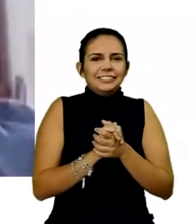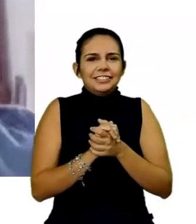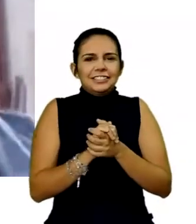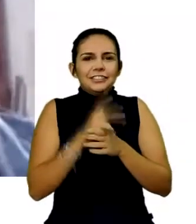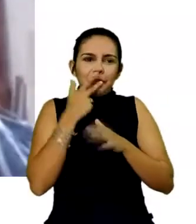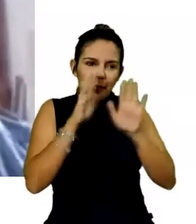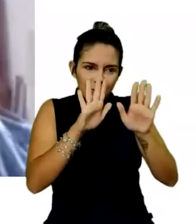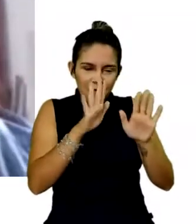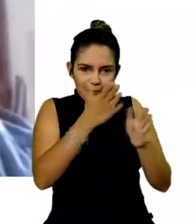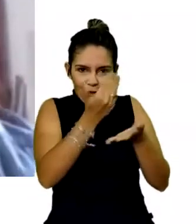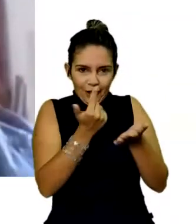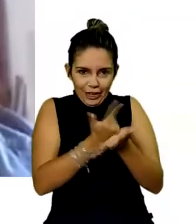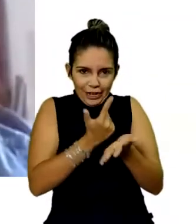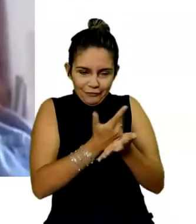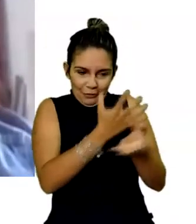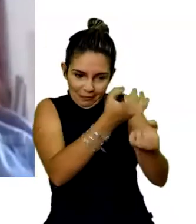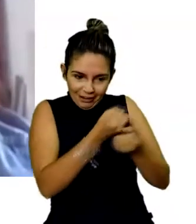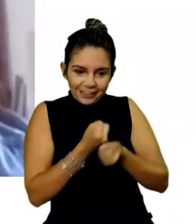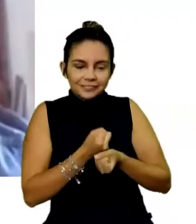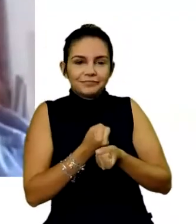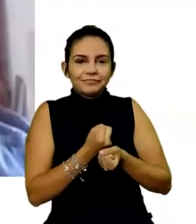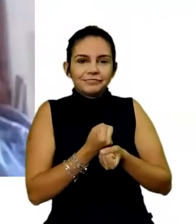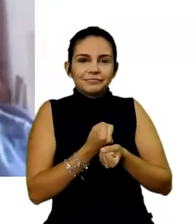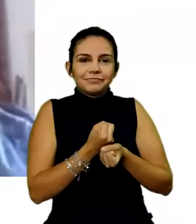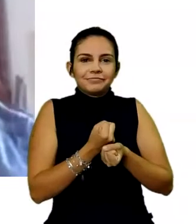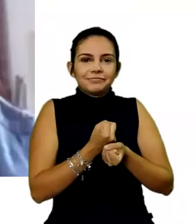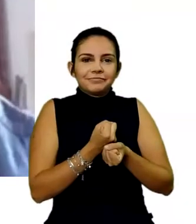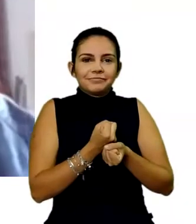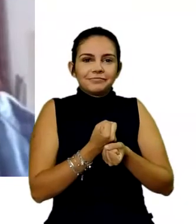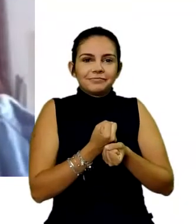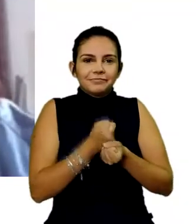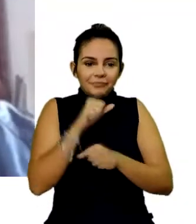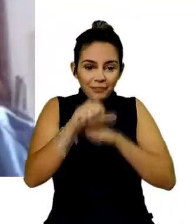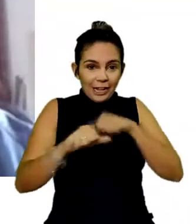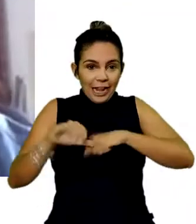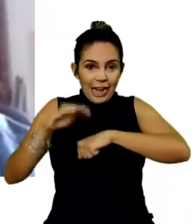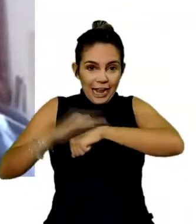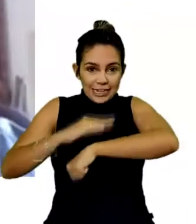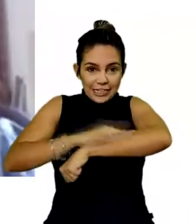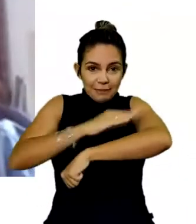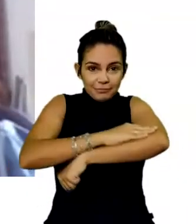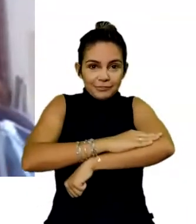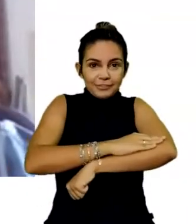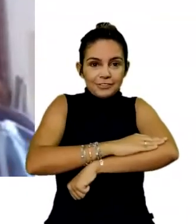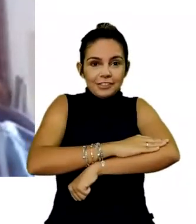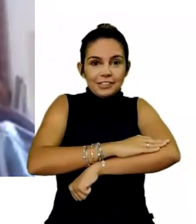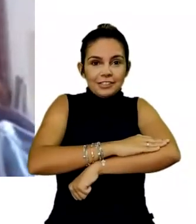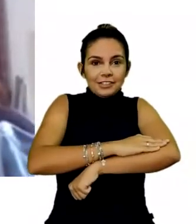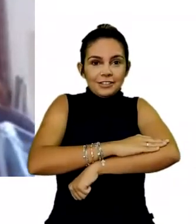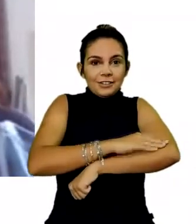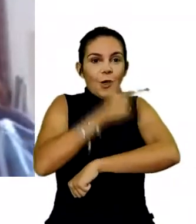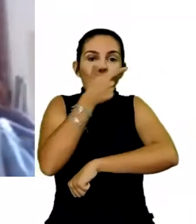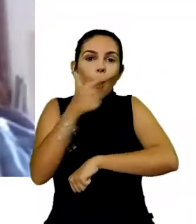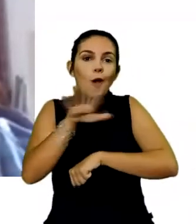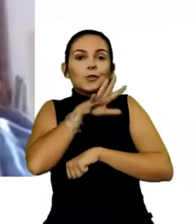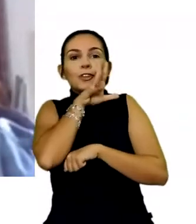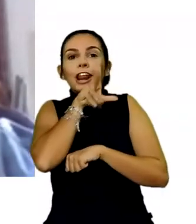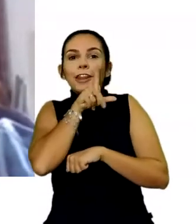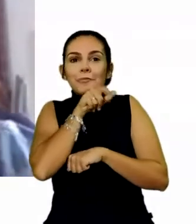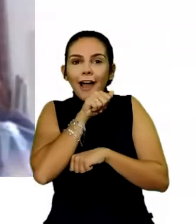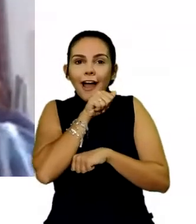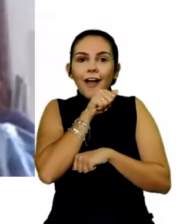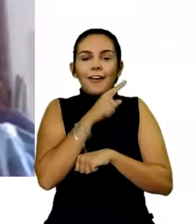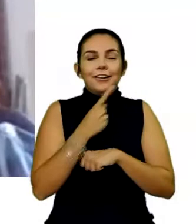falei, não, pera aí, me dá o livro para cá. Aí eu transformei o sapo transformei o sapo num outro bicho qualquer, vamos